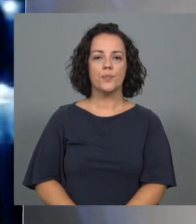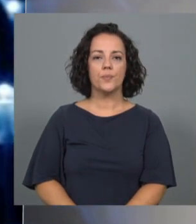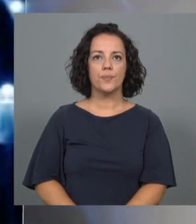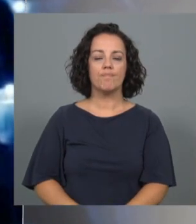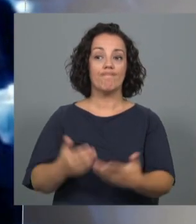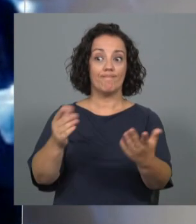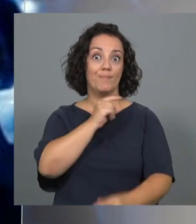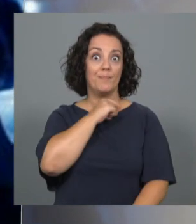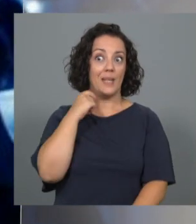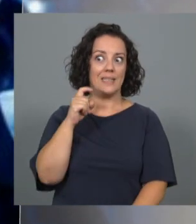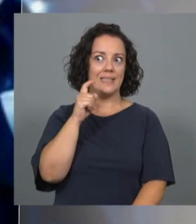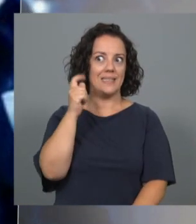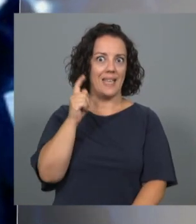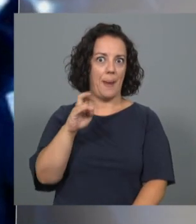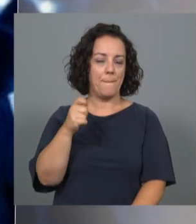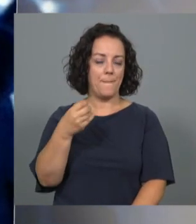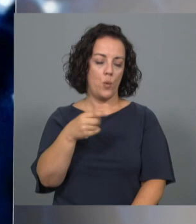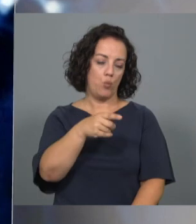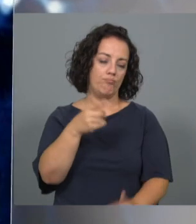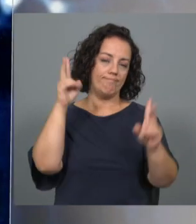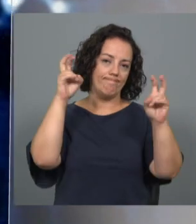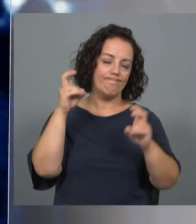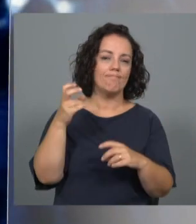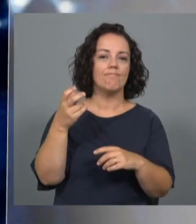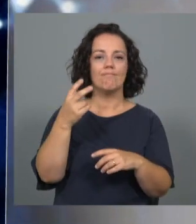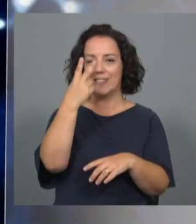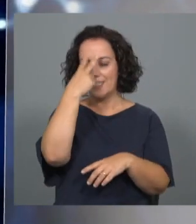Padre José Rebelo, temos aqui este episódio da cura do cego,